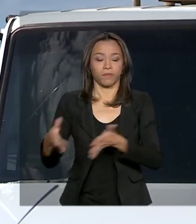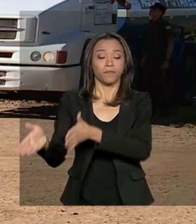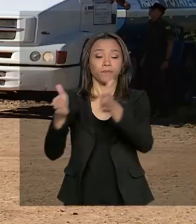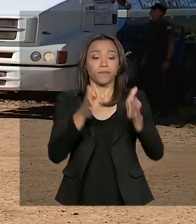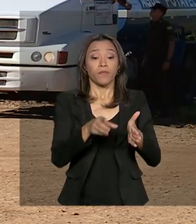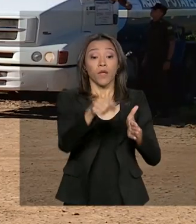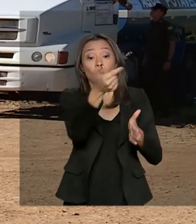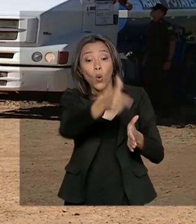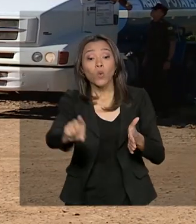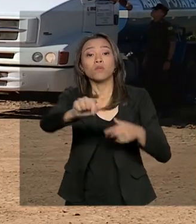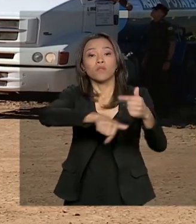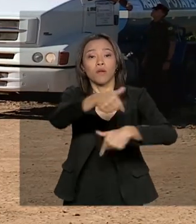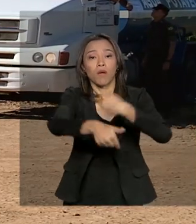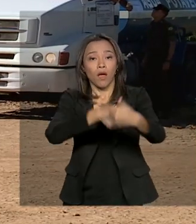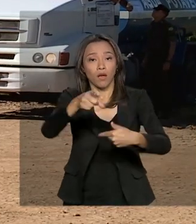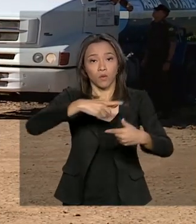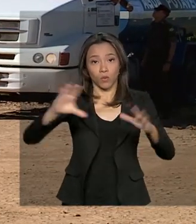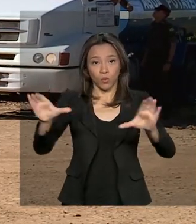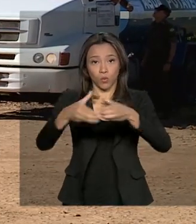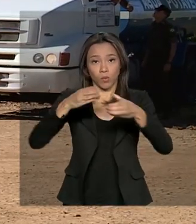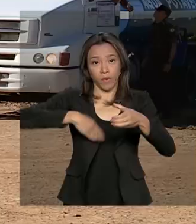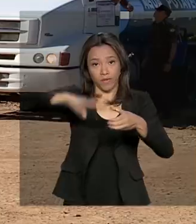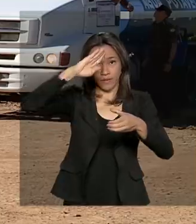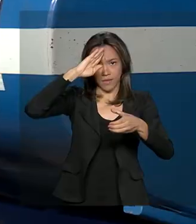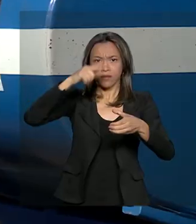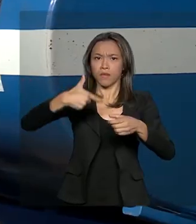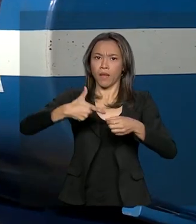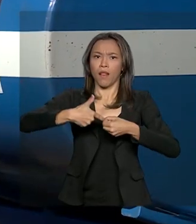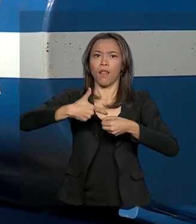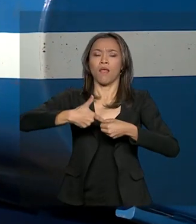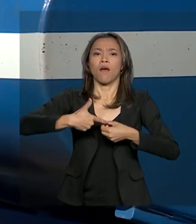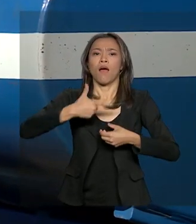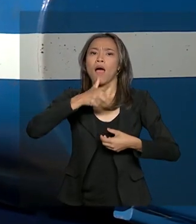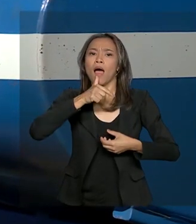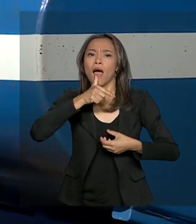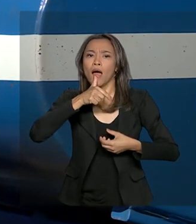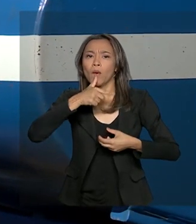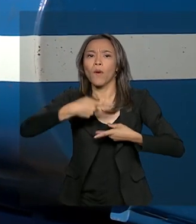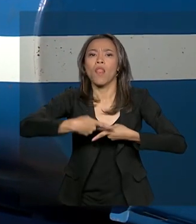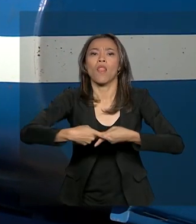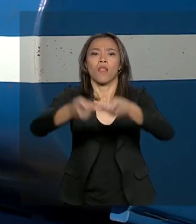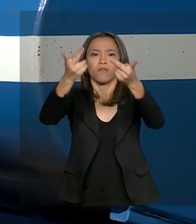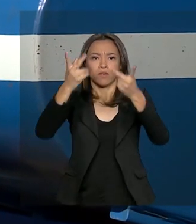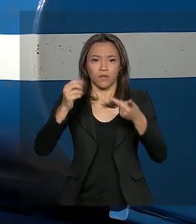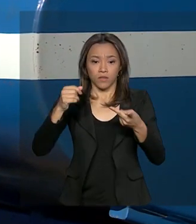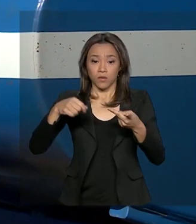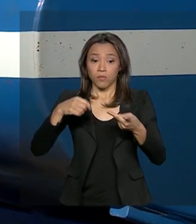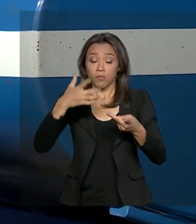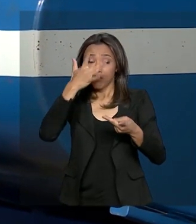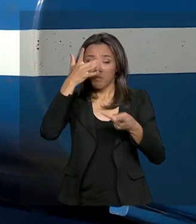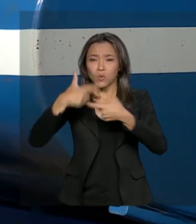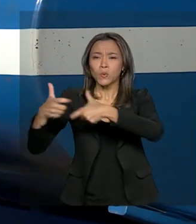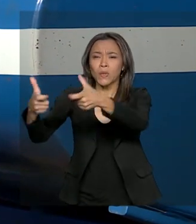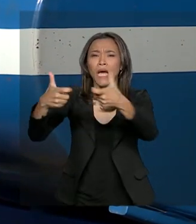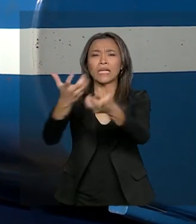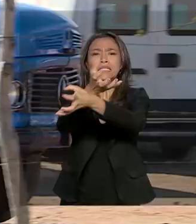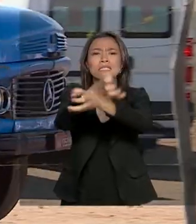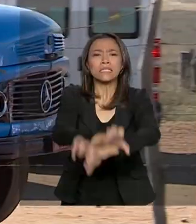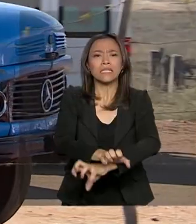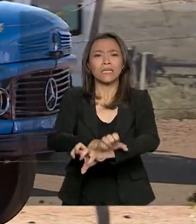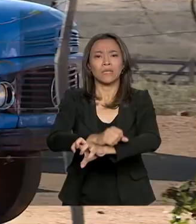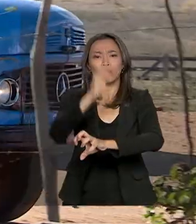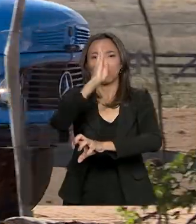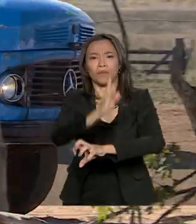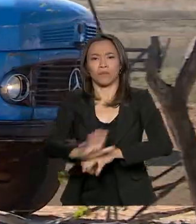atuação, o Exército realiza a Operação Carro-Pipa, que leva água potável para os moradores das áreas mais secas do país.